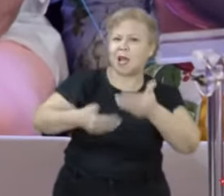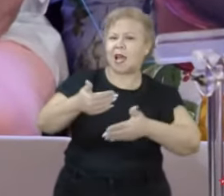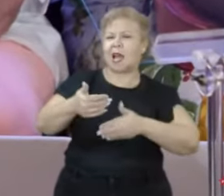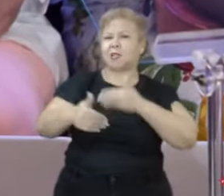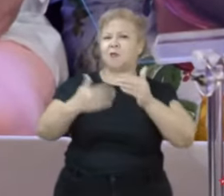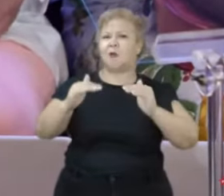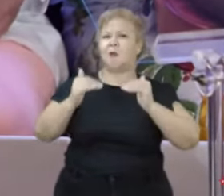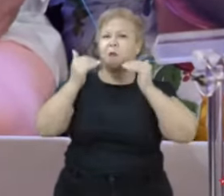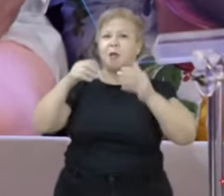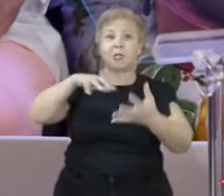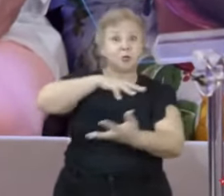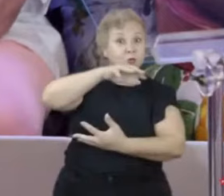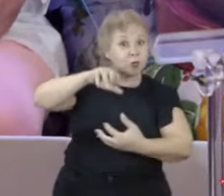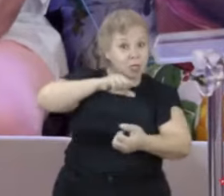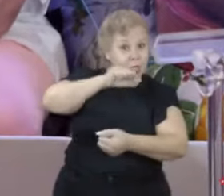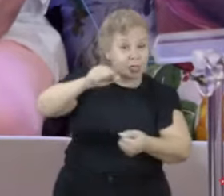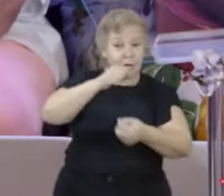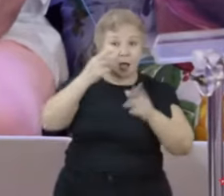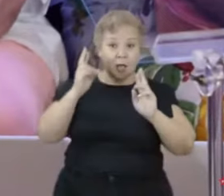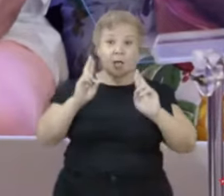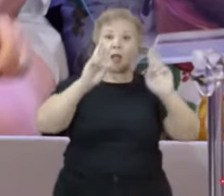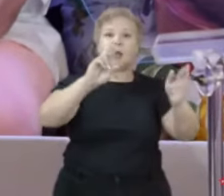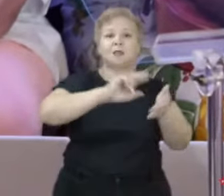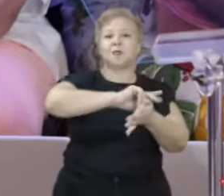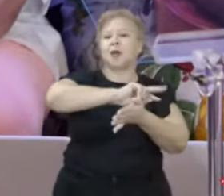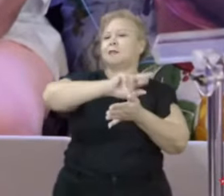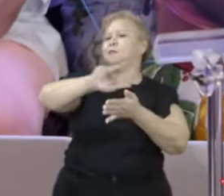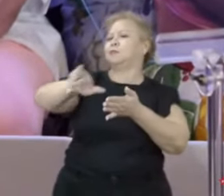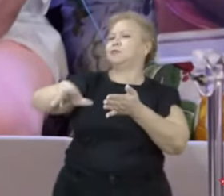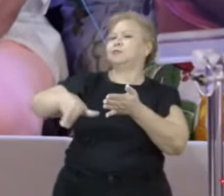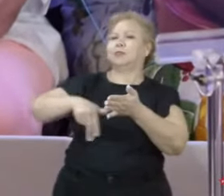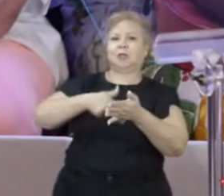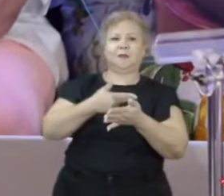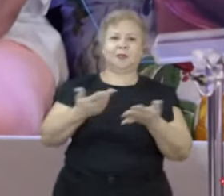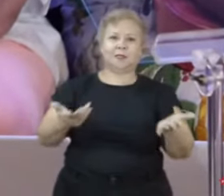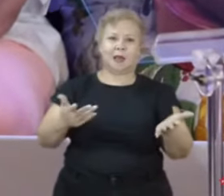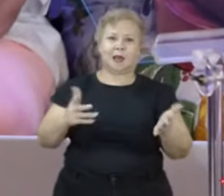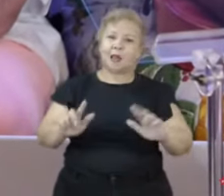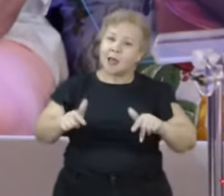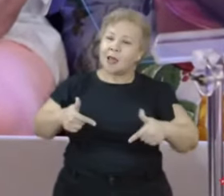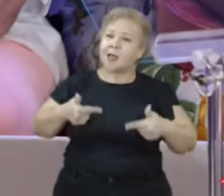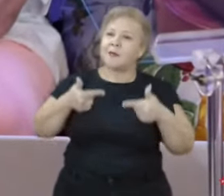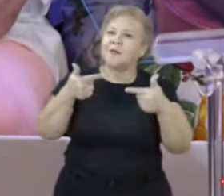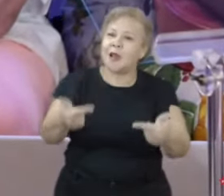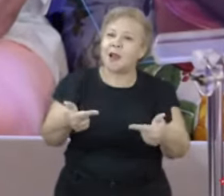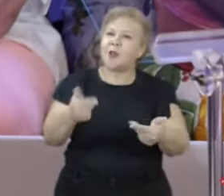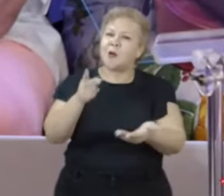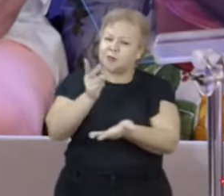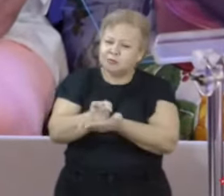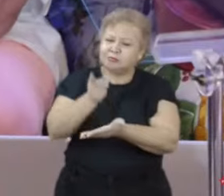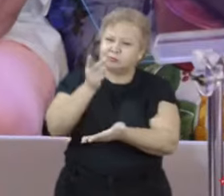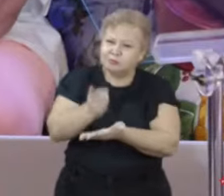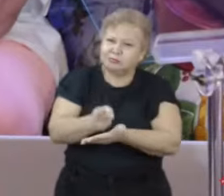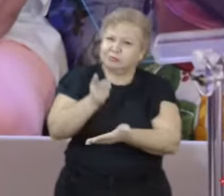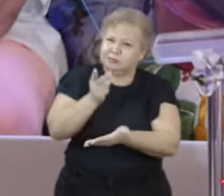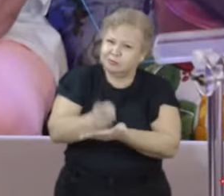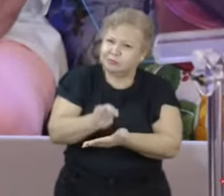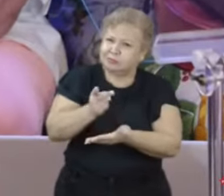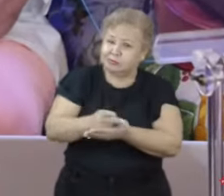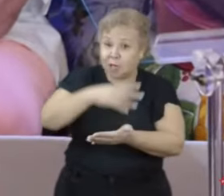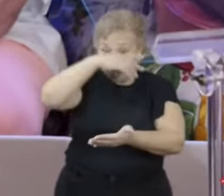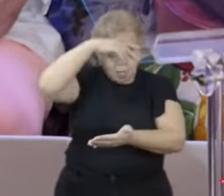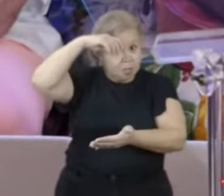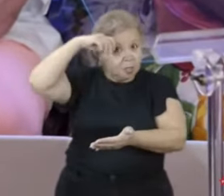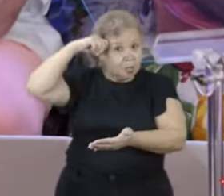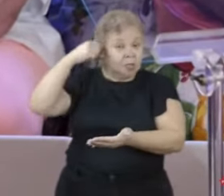desenvolvimento sustentável, respeito à diversidade, na luta permanente e incansável contra